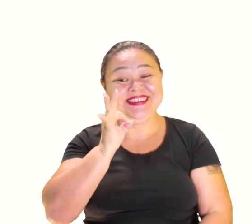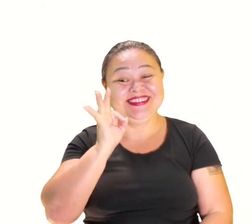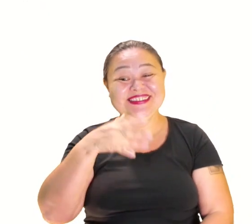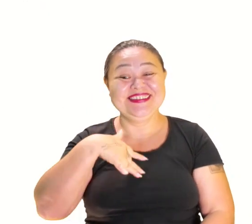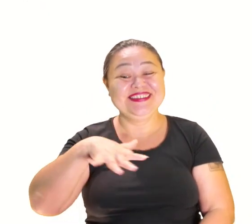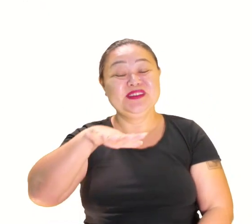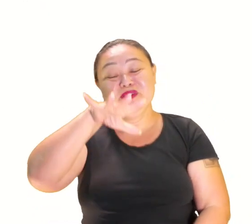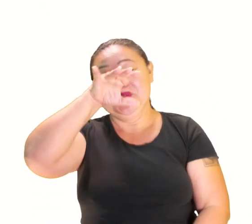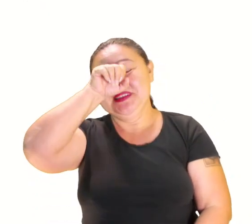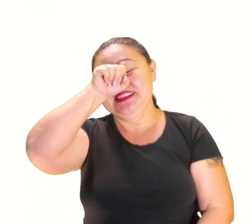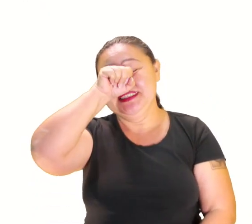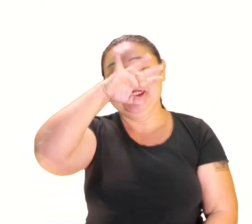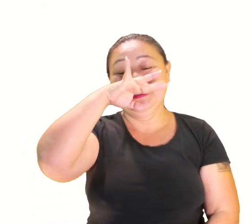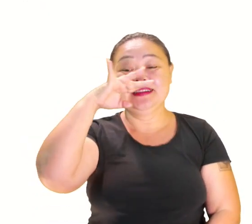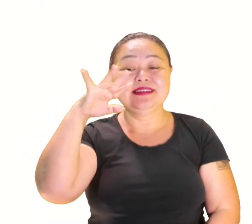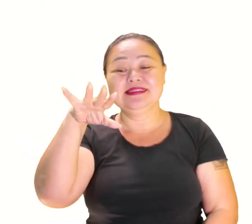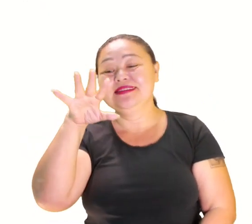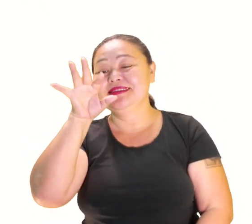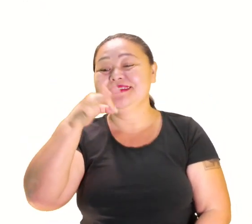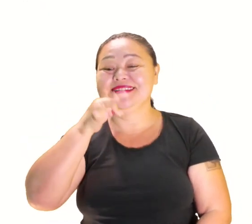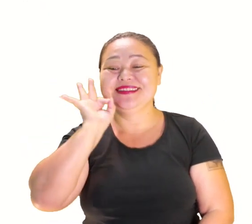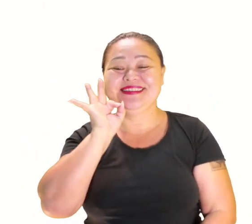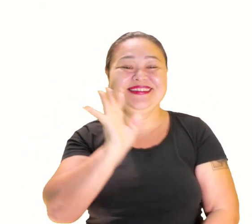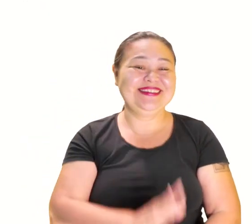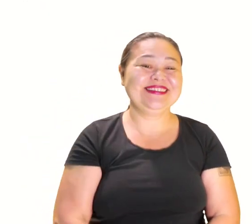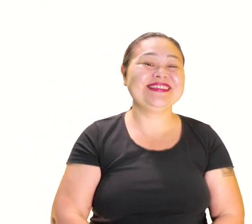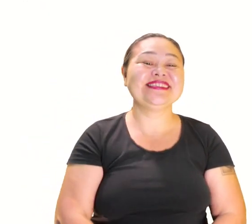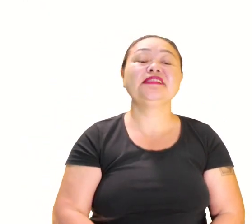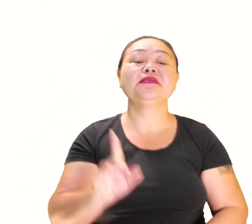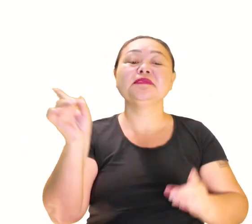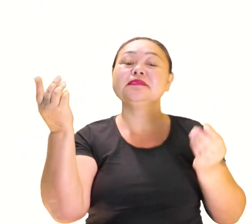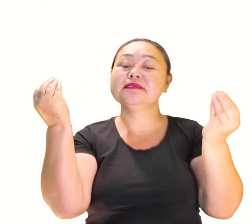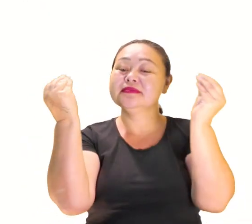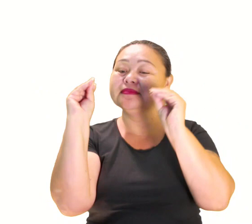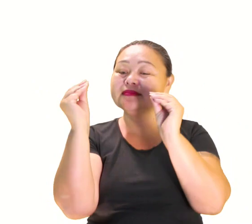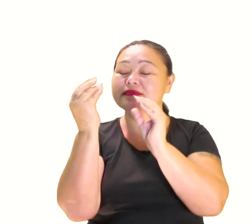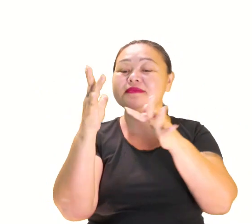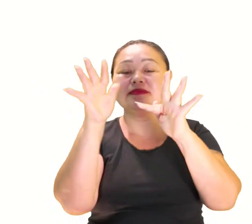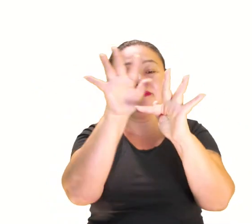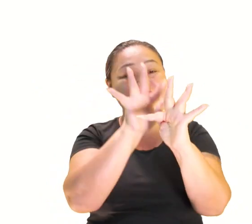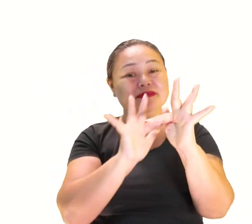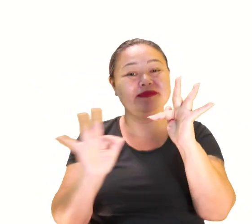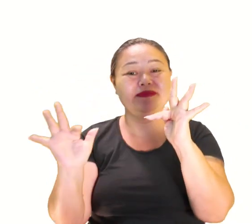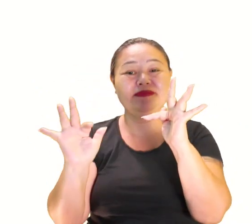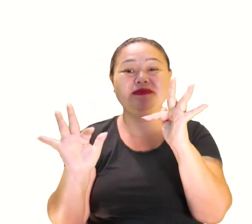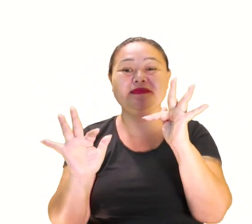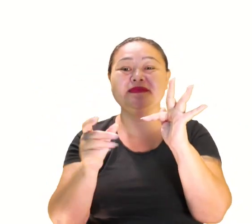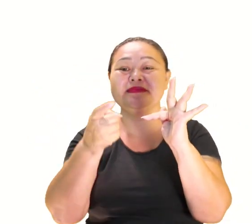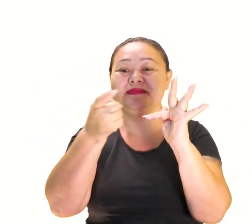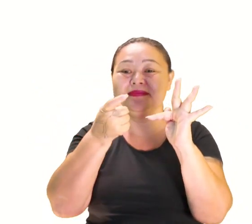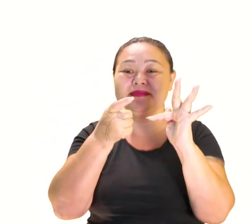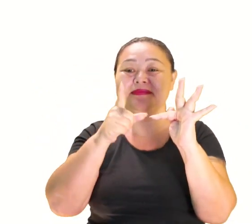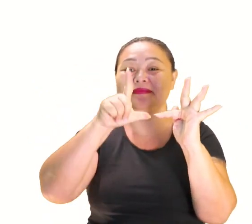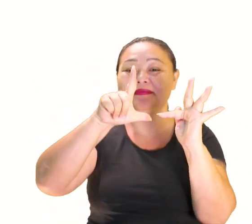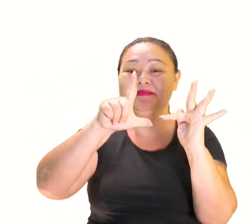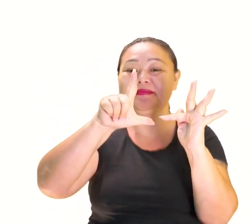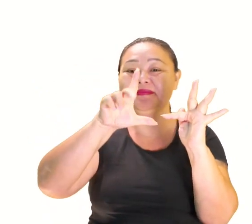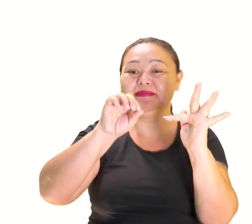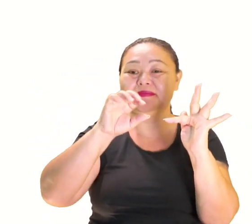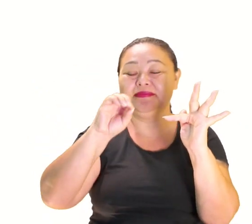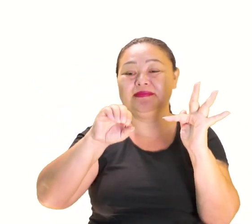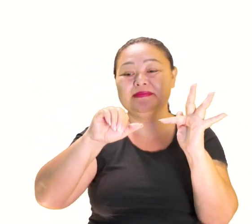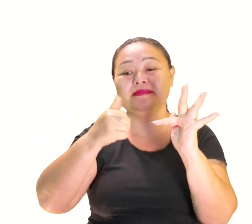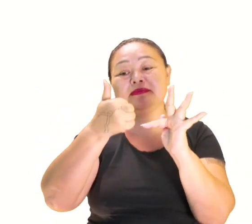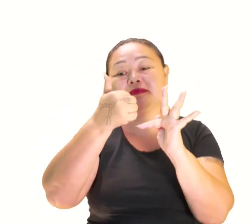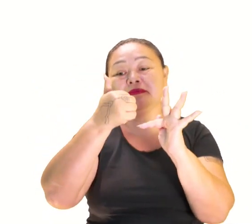isso que eu senti o cheirinho. Vamos lá agora, construir o gráfico de quem? Da função f de x igual ao